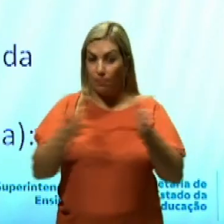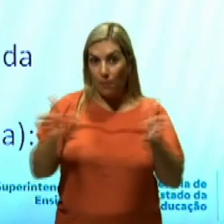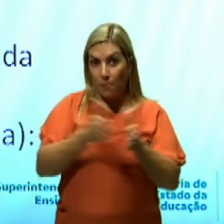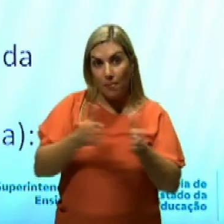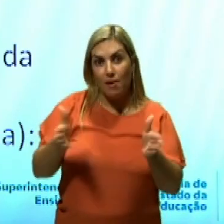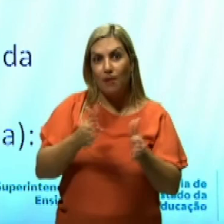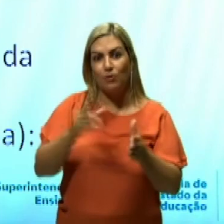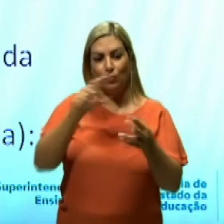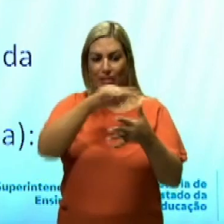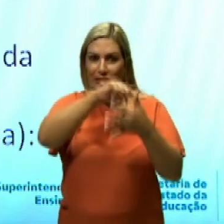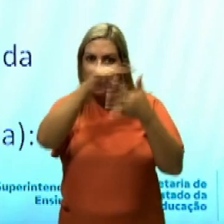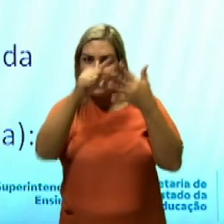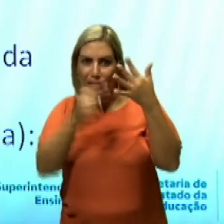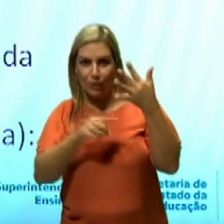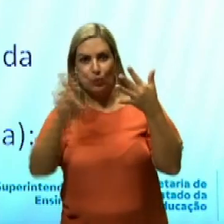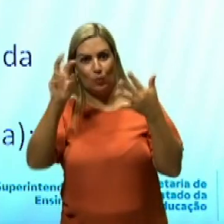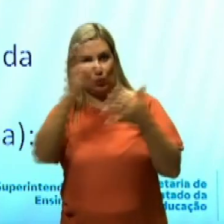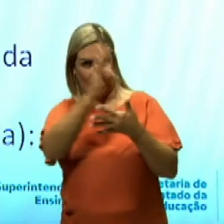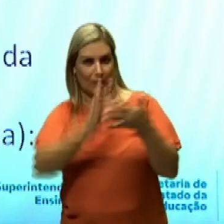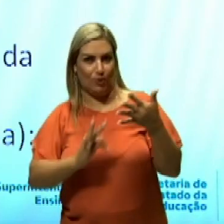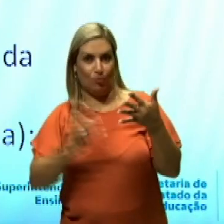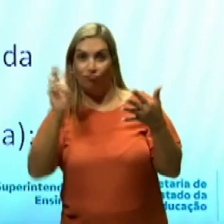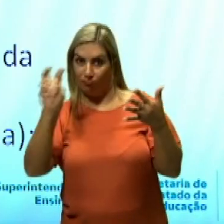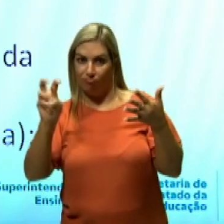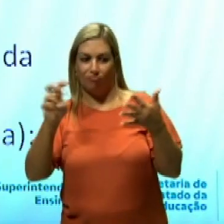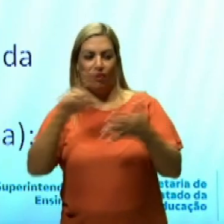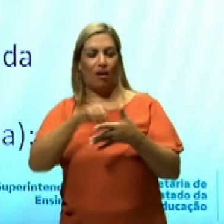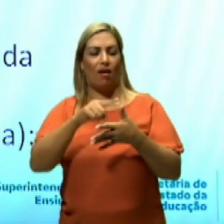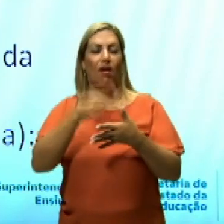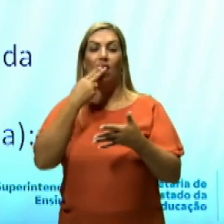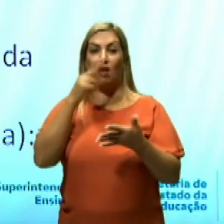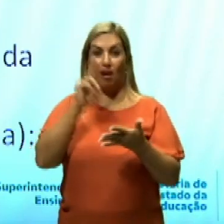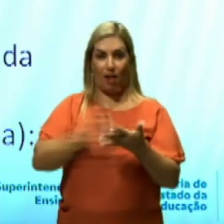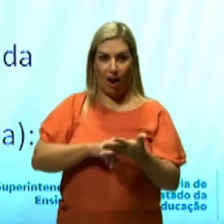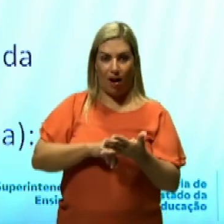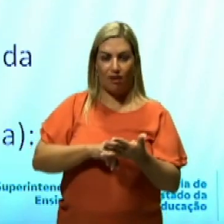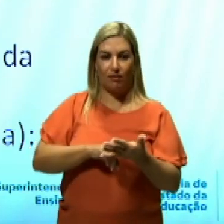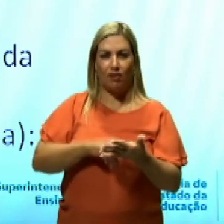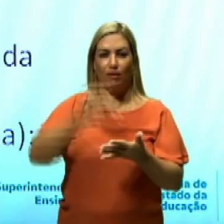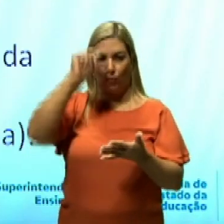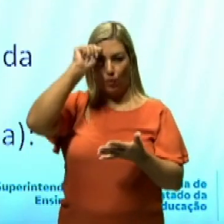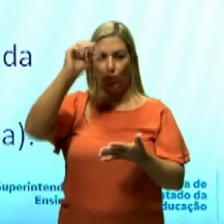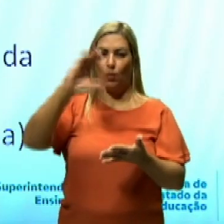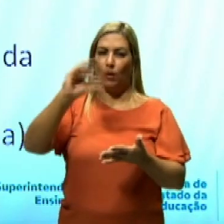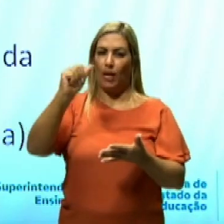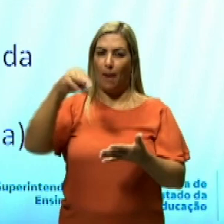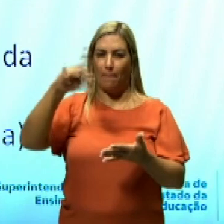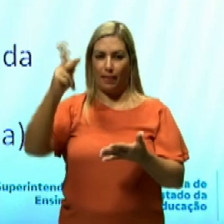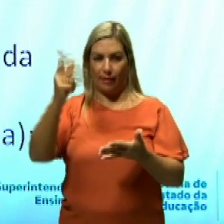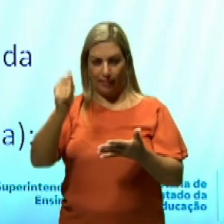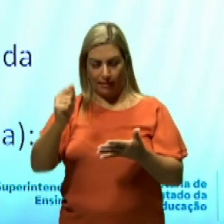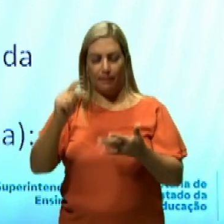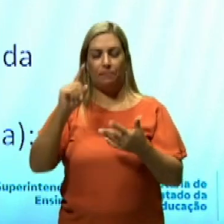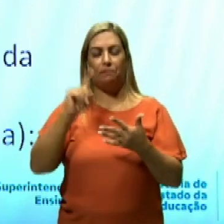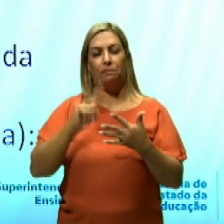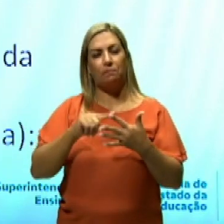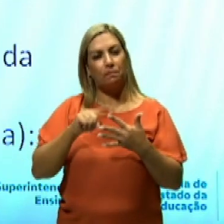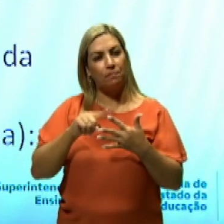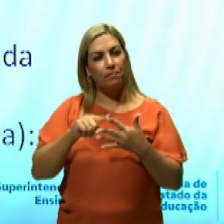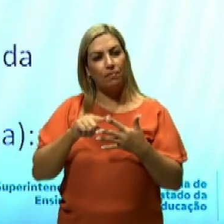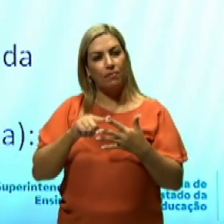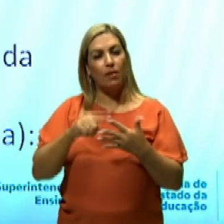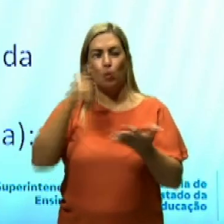nesses cinco textos que é a carta de caminha carta do descobrimento de pero vaz de caminha